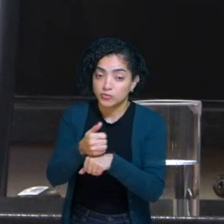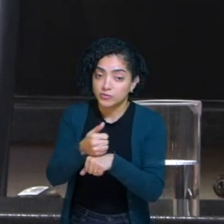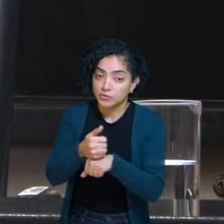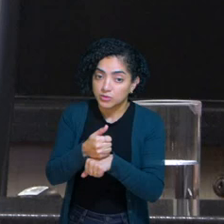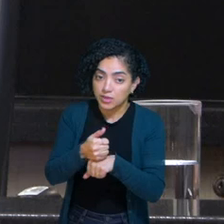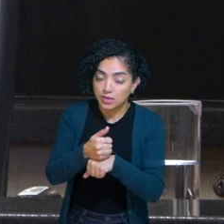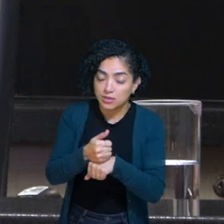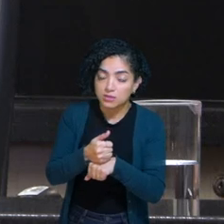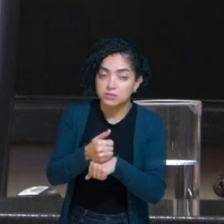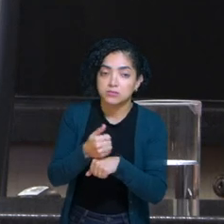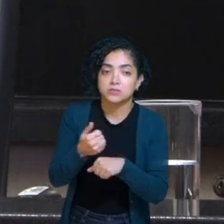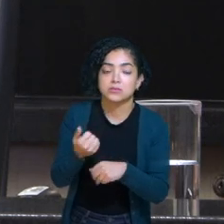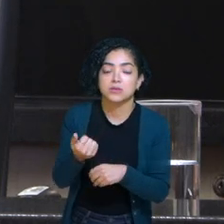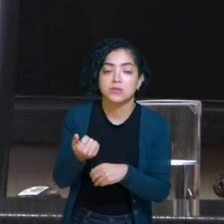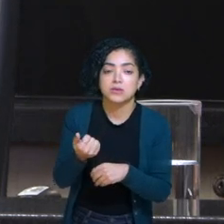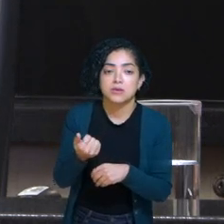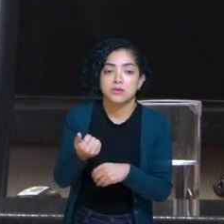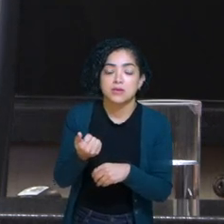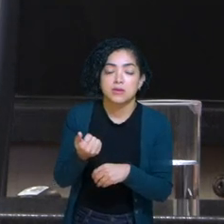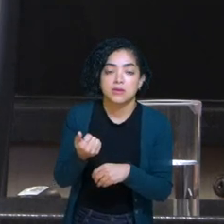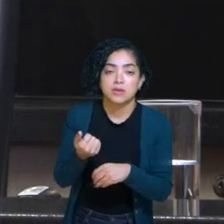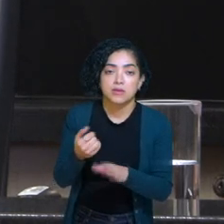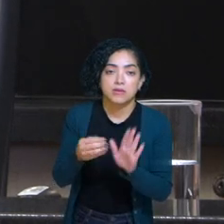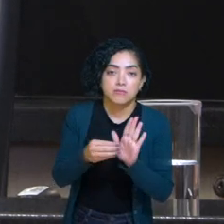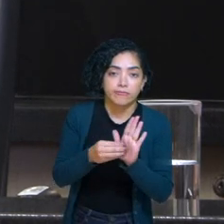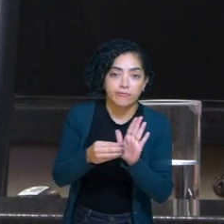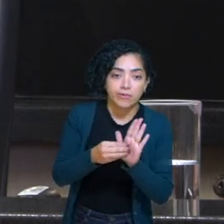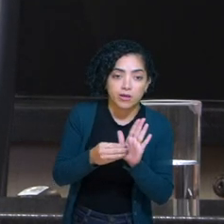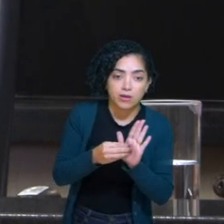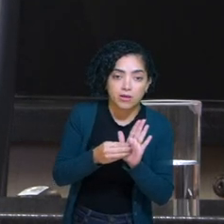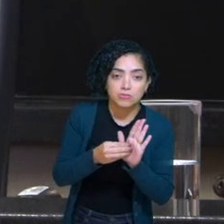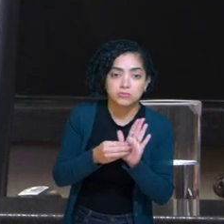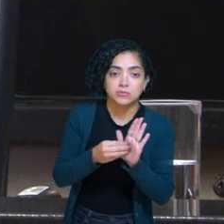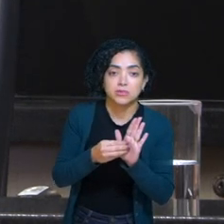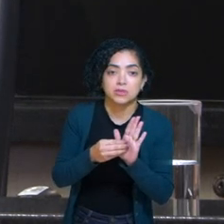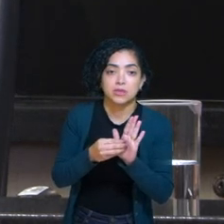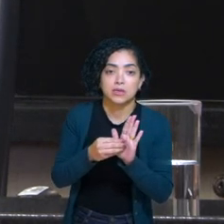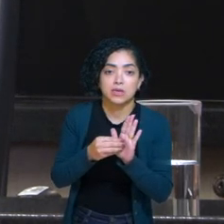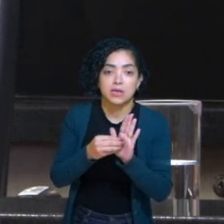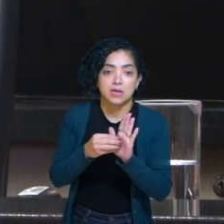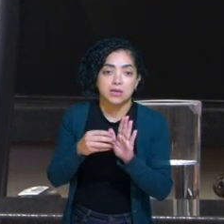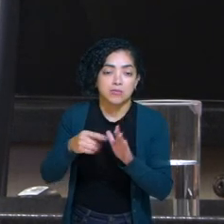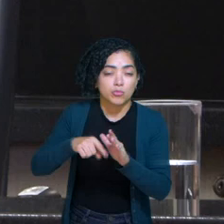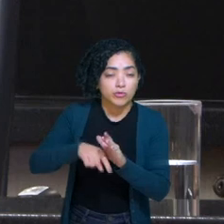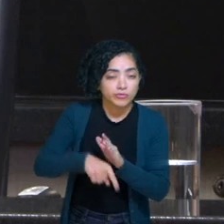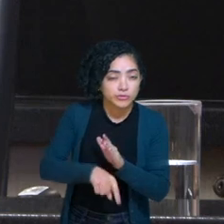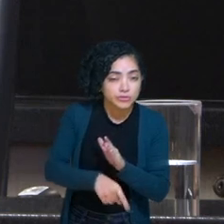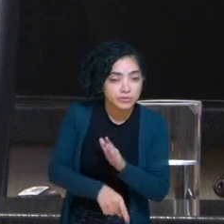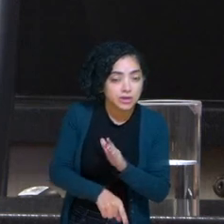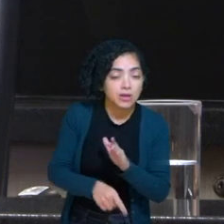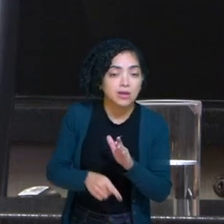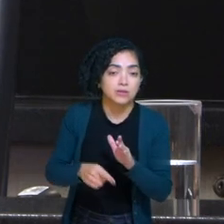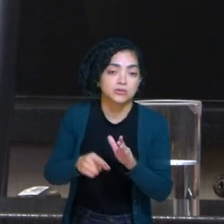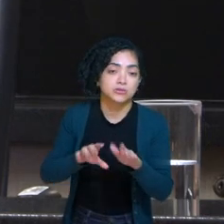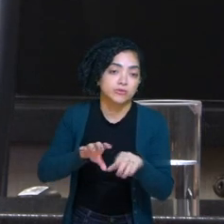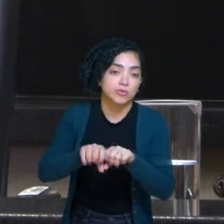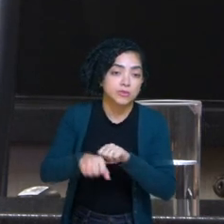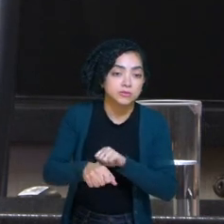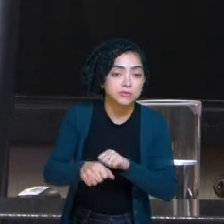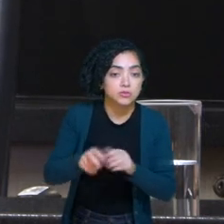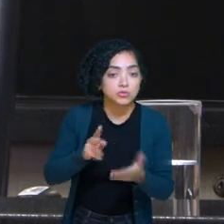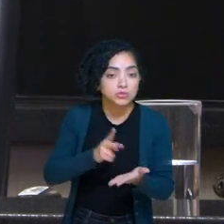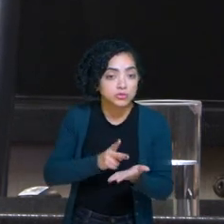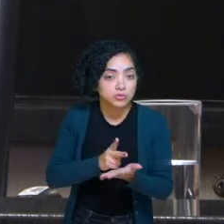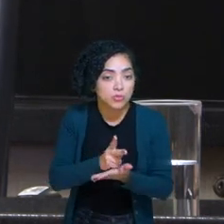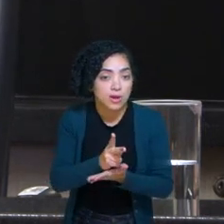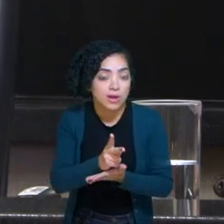Eh não trata né com com profundidade a formação continuada de professores